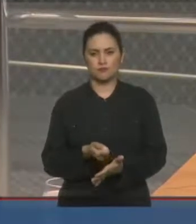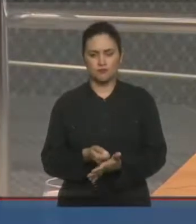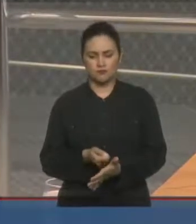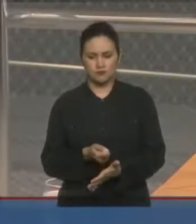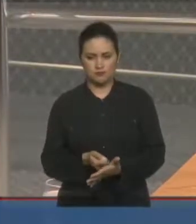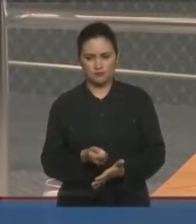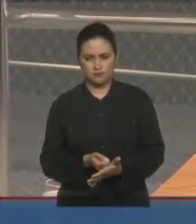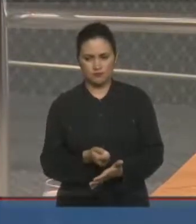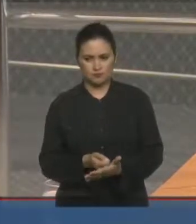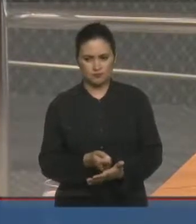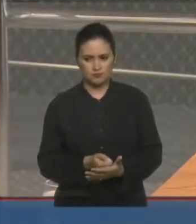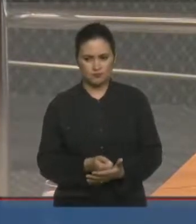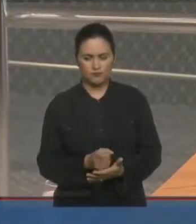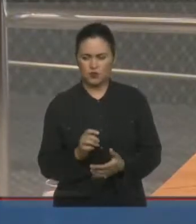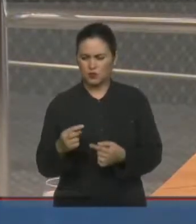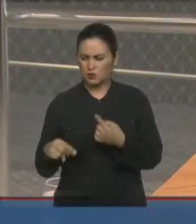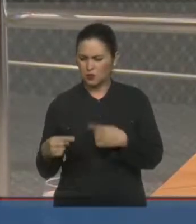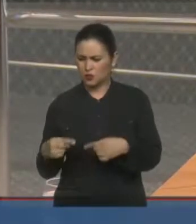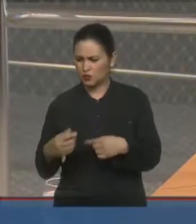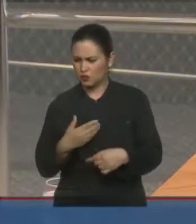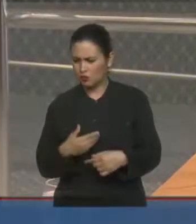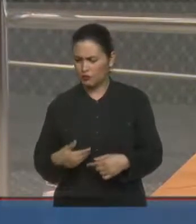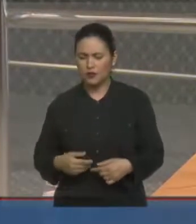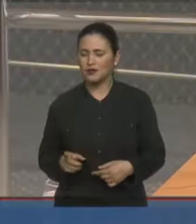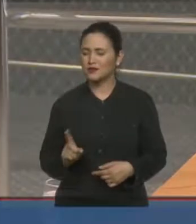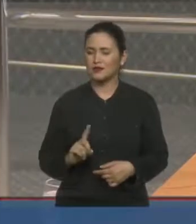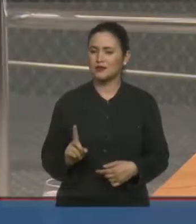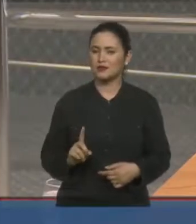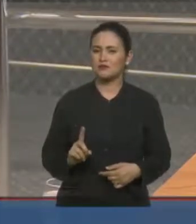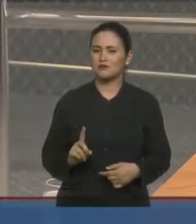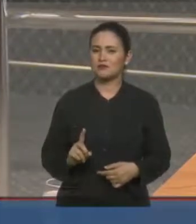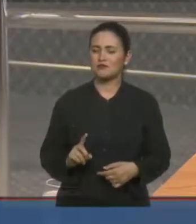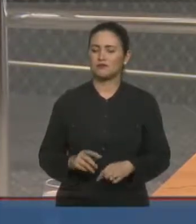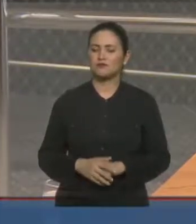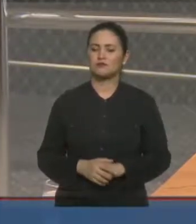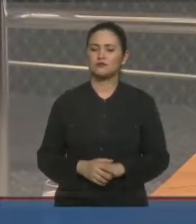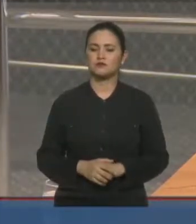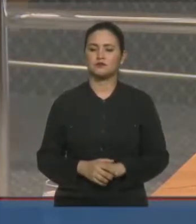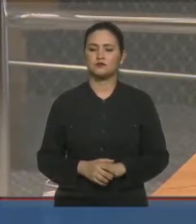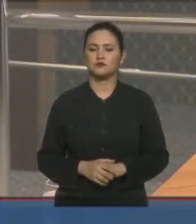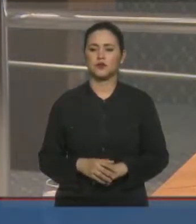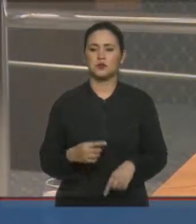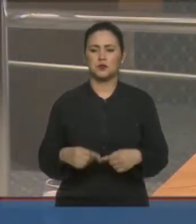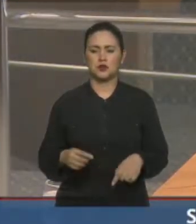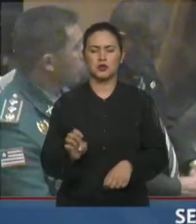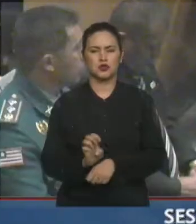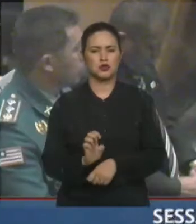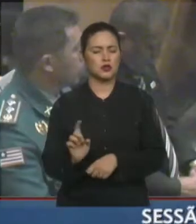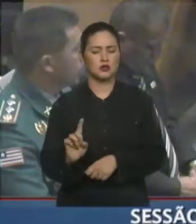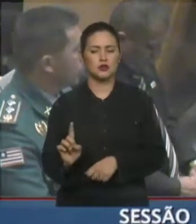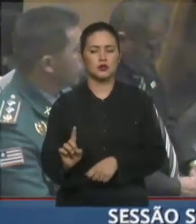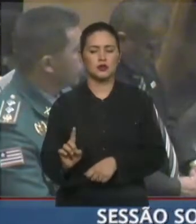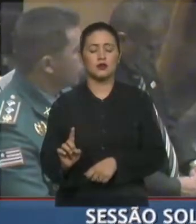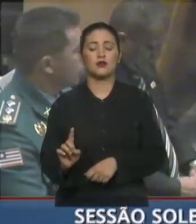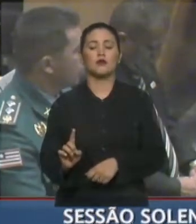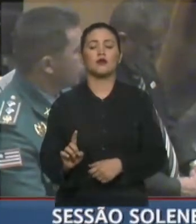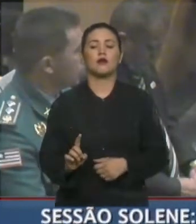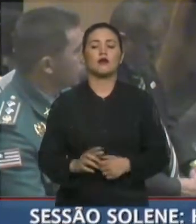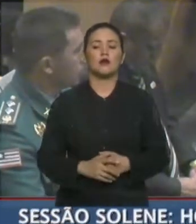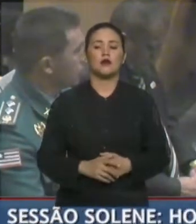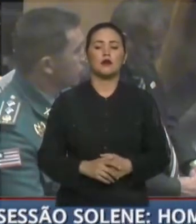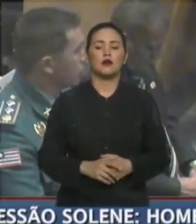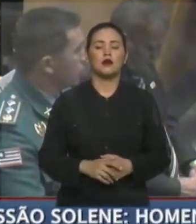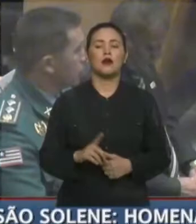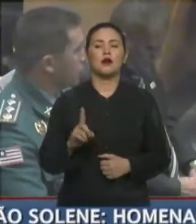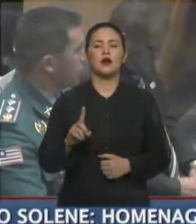mais uma política de governo, que não é sequer uma política de Estado, mas eu volto a insistir nessa expressão,